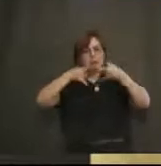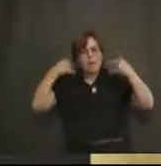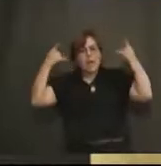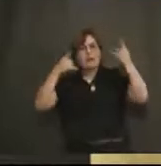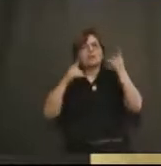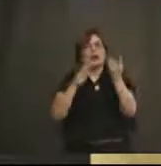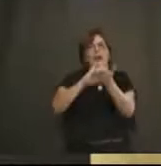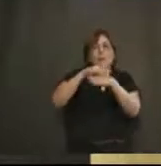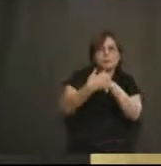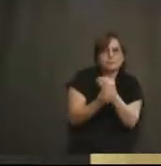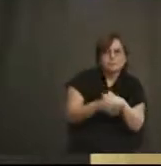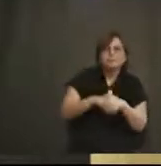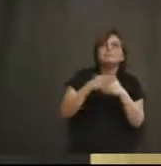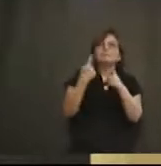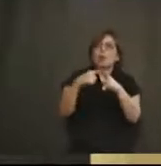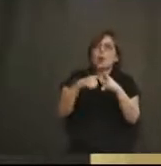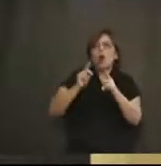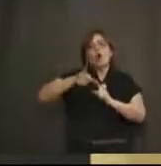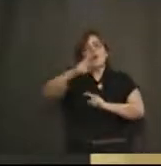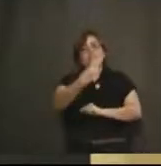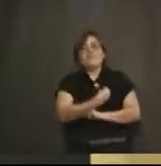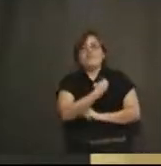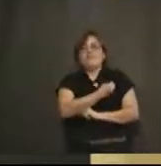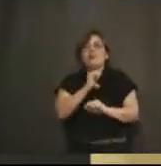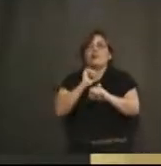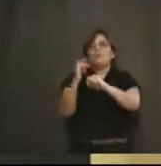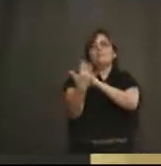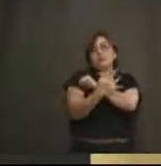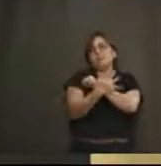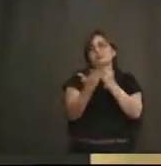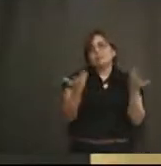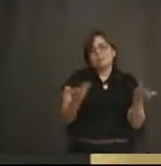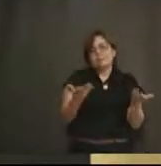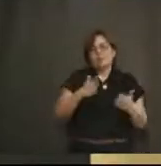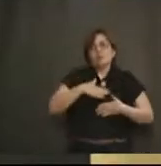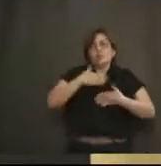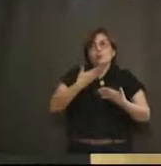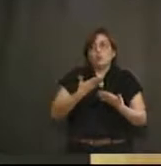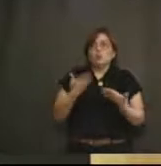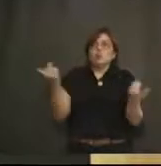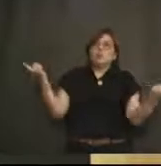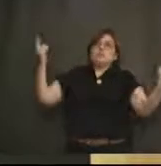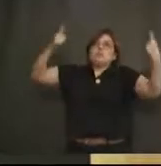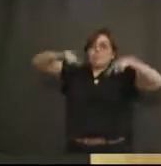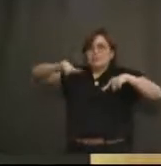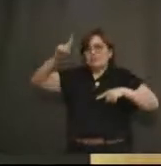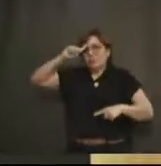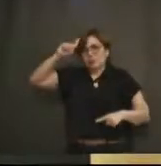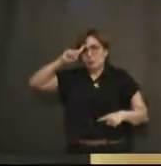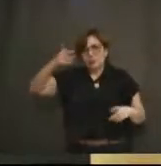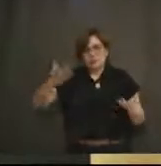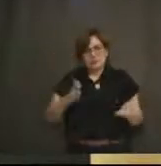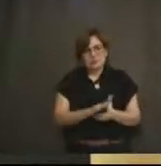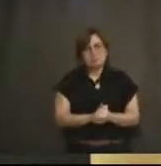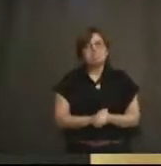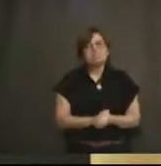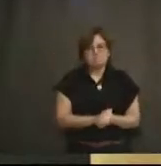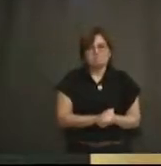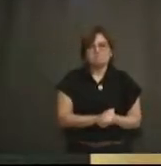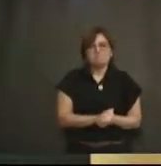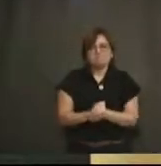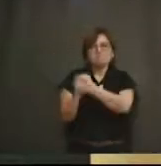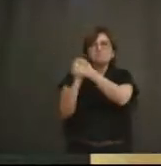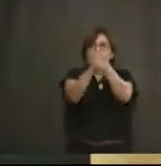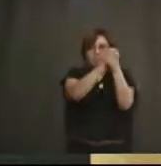de ainda vivermos, né, essa pandemia que nos surpreendeu e tem nos desafiado de tantos modos. Eu parabenizo todas